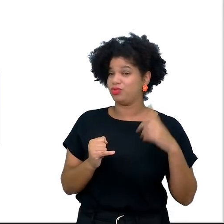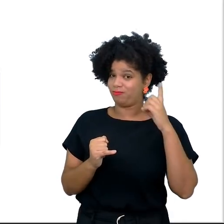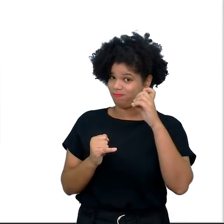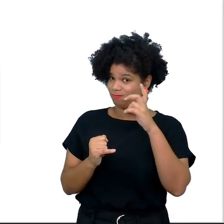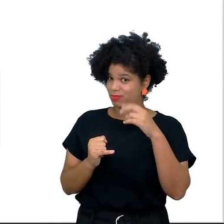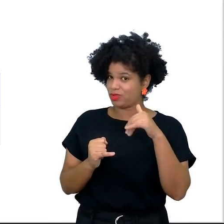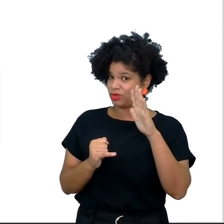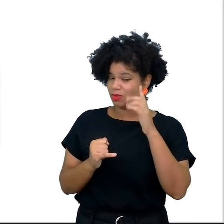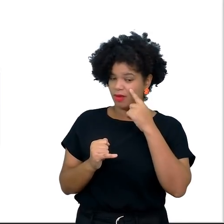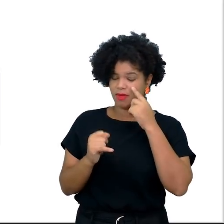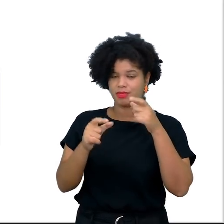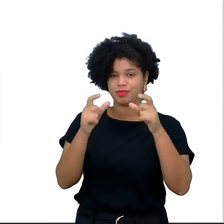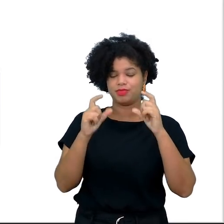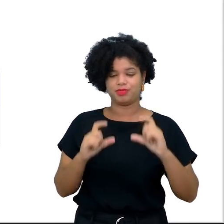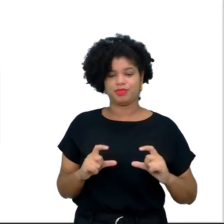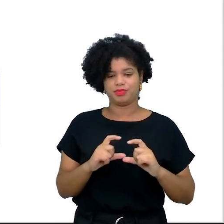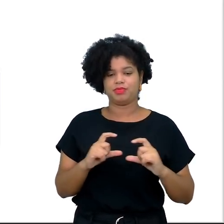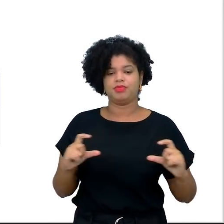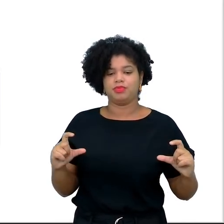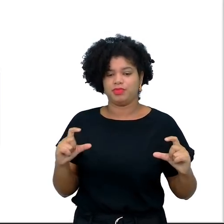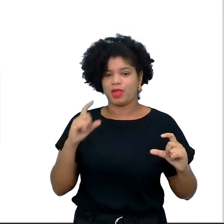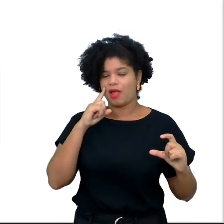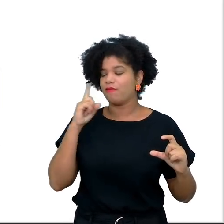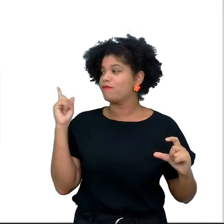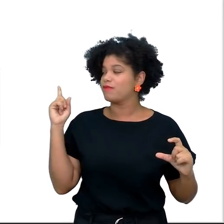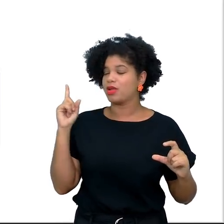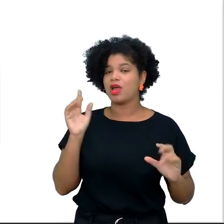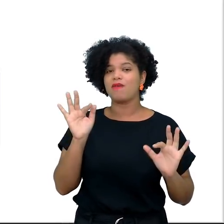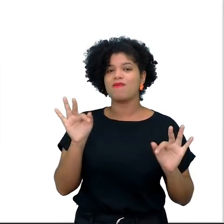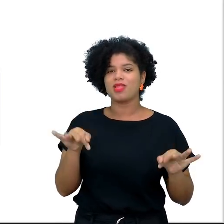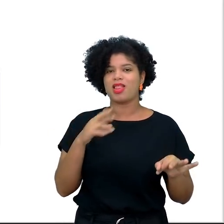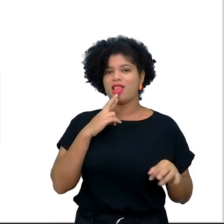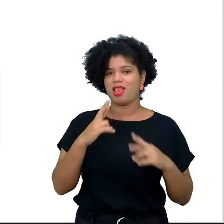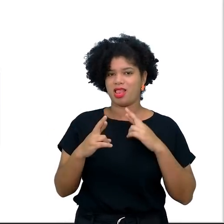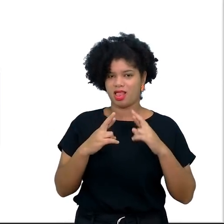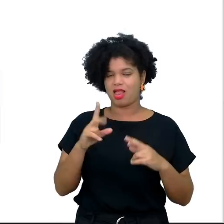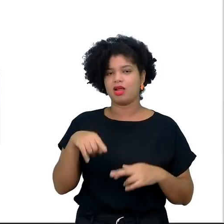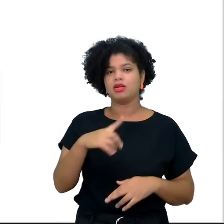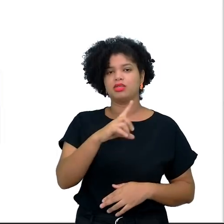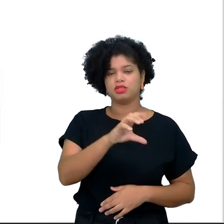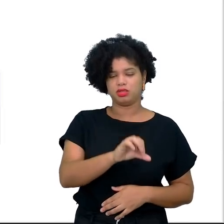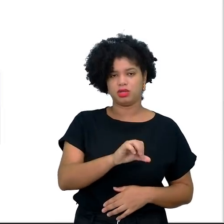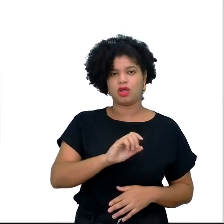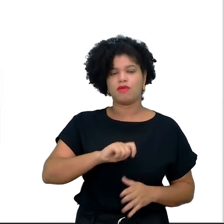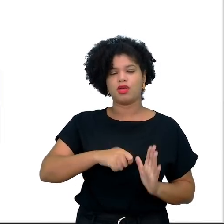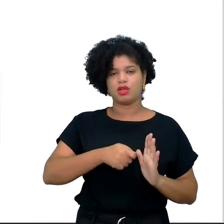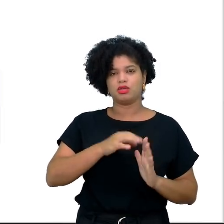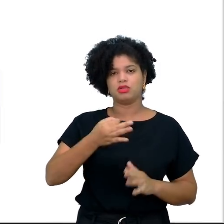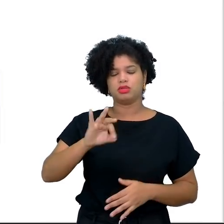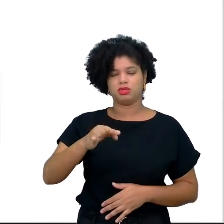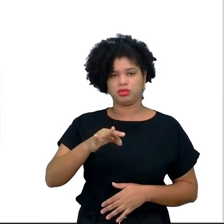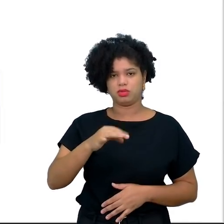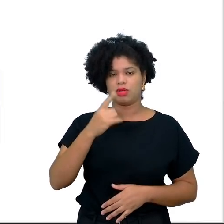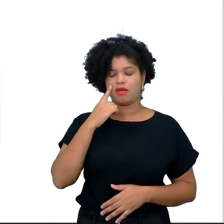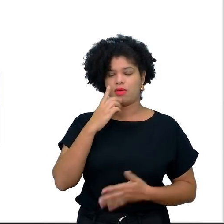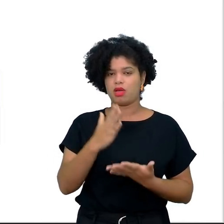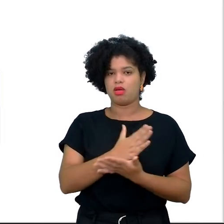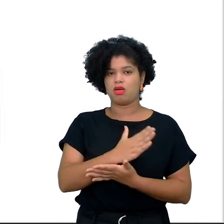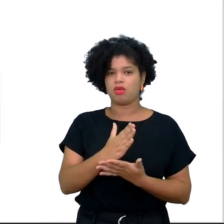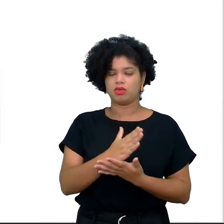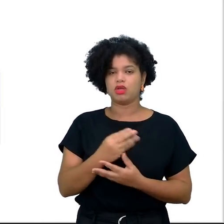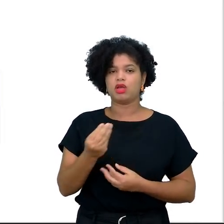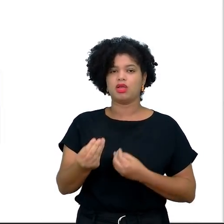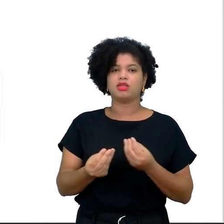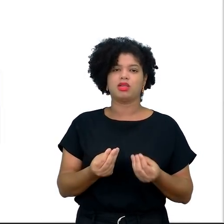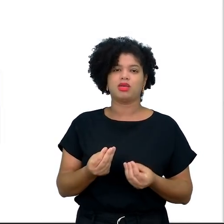de baixo. Tá? Aqui na situação de baixo nós temos o estado final, né, que é o 19 chaveiros, e aí deu alguns para sua prima e